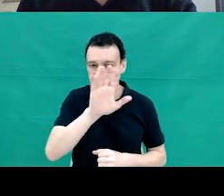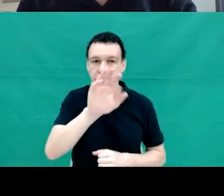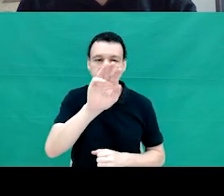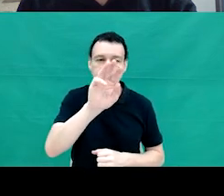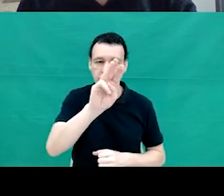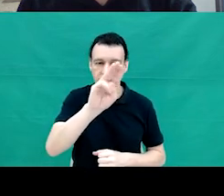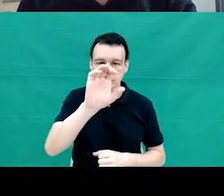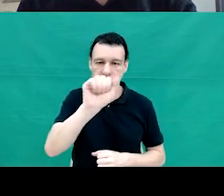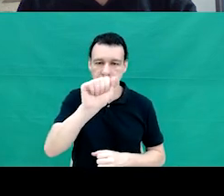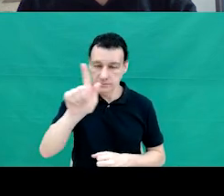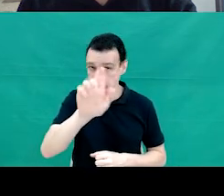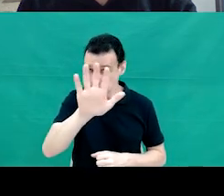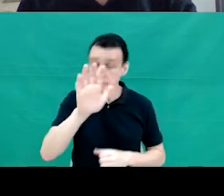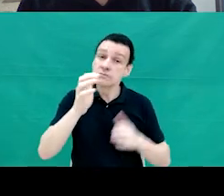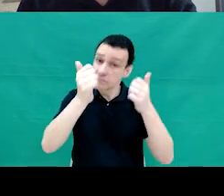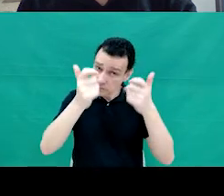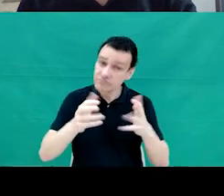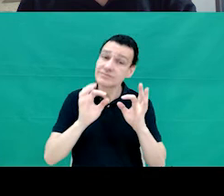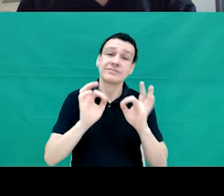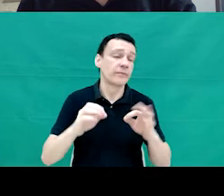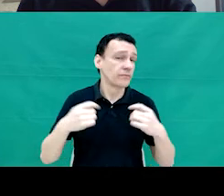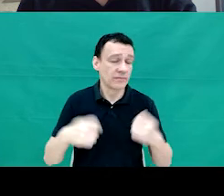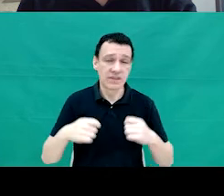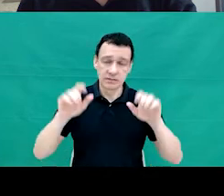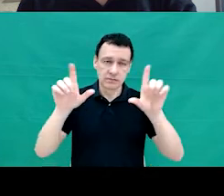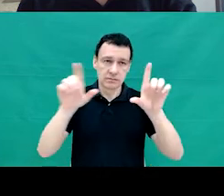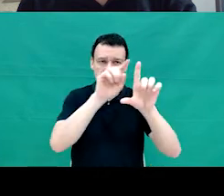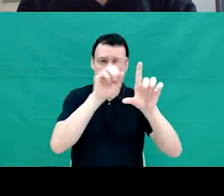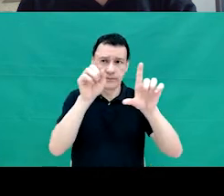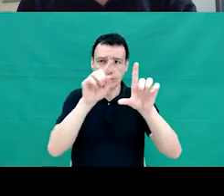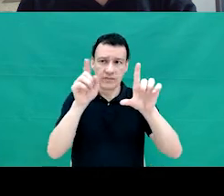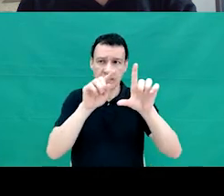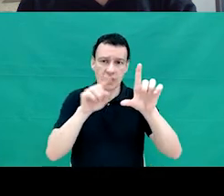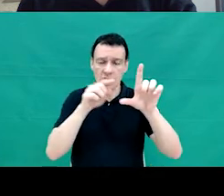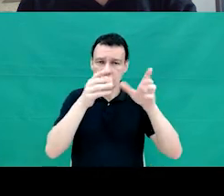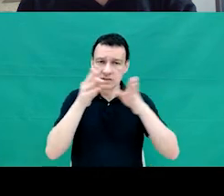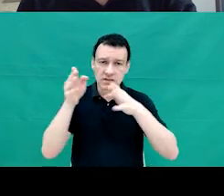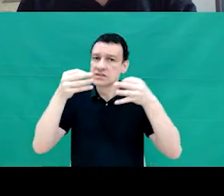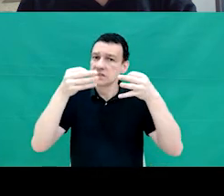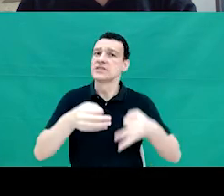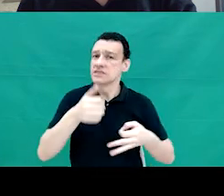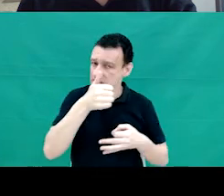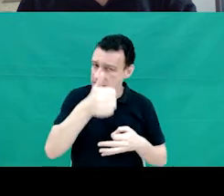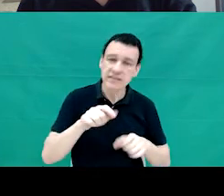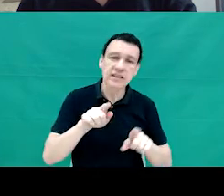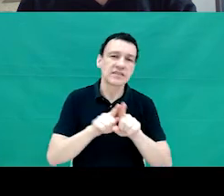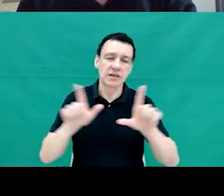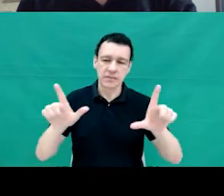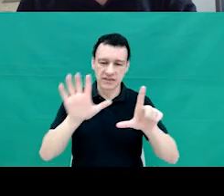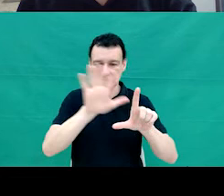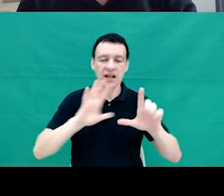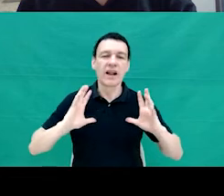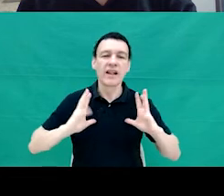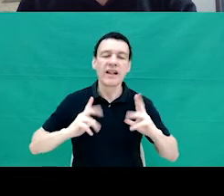ter esse design minimalista, com uma interface limpa